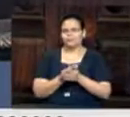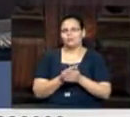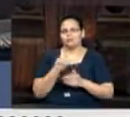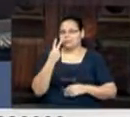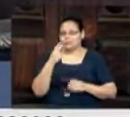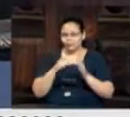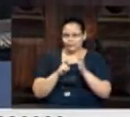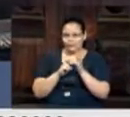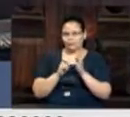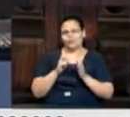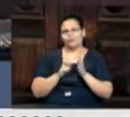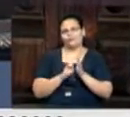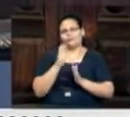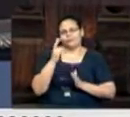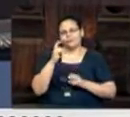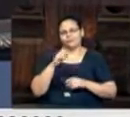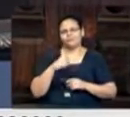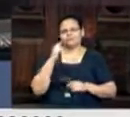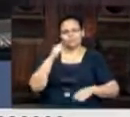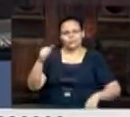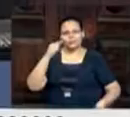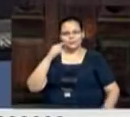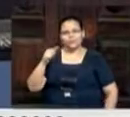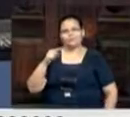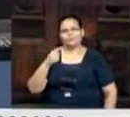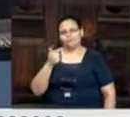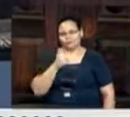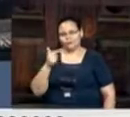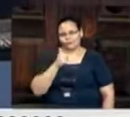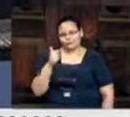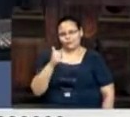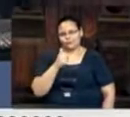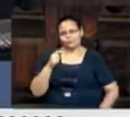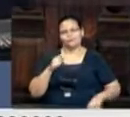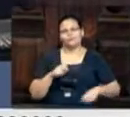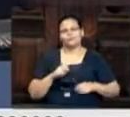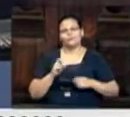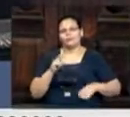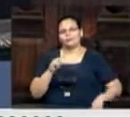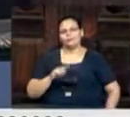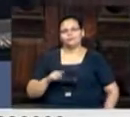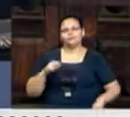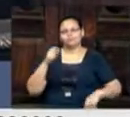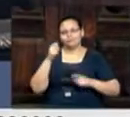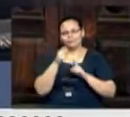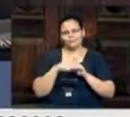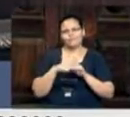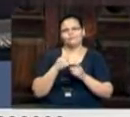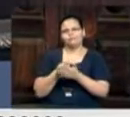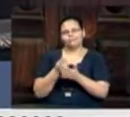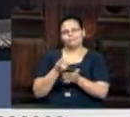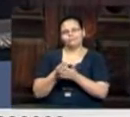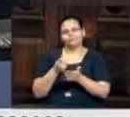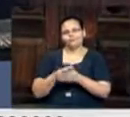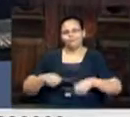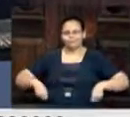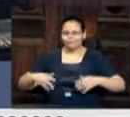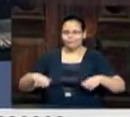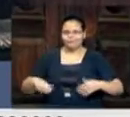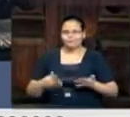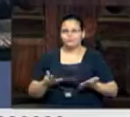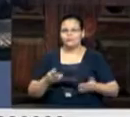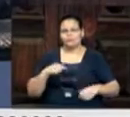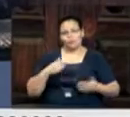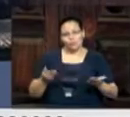por semana, 20, 22 vezes por mês? Quem é que pode arcar com essa despesa? E agora que o prefeito Rodrigo Neves,